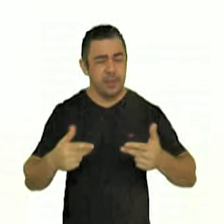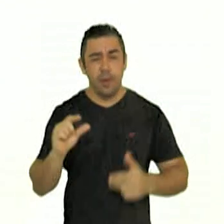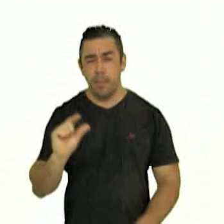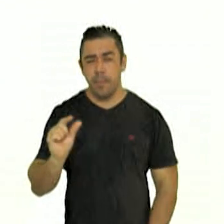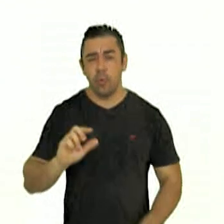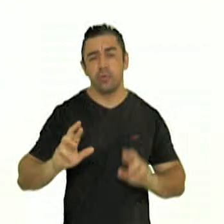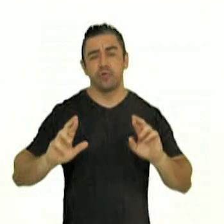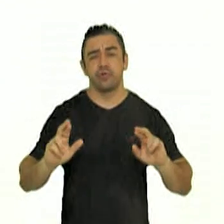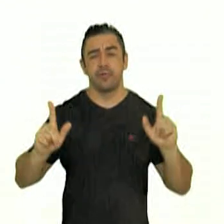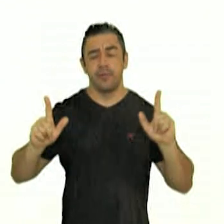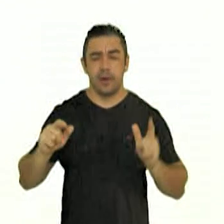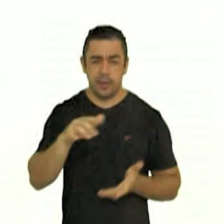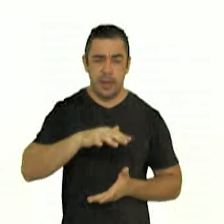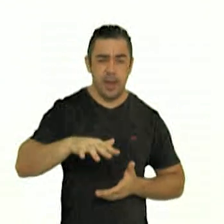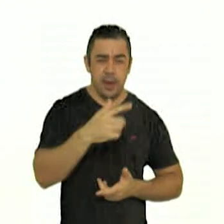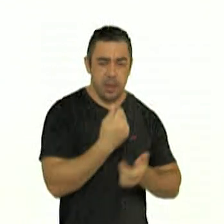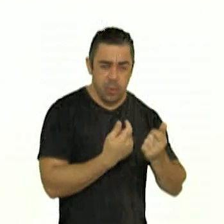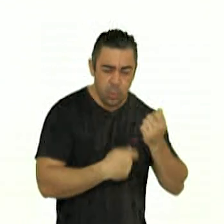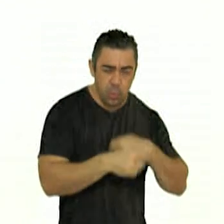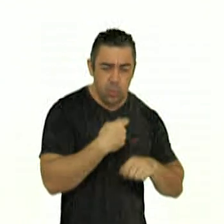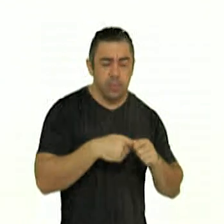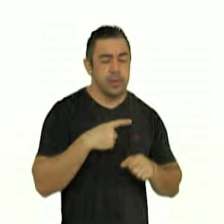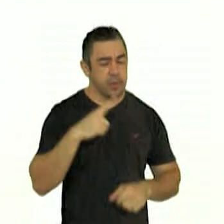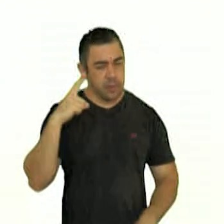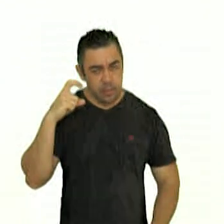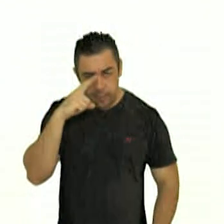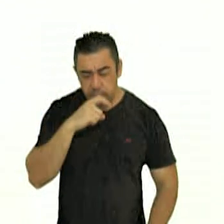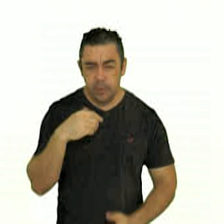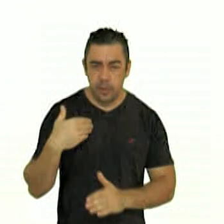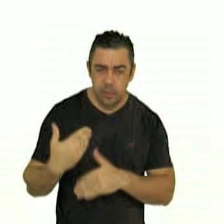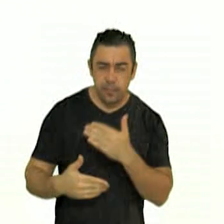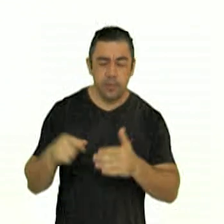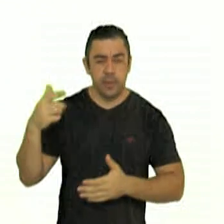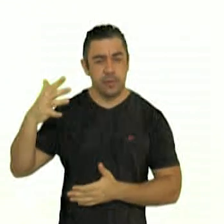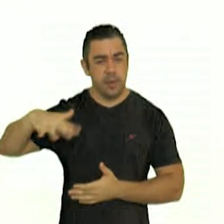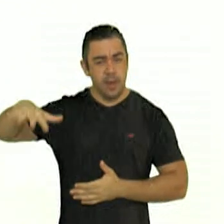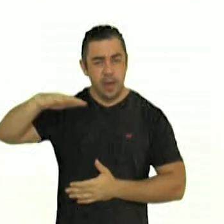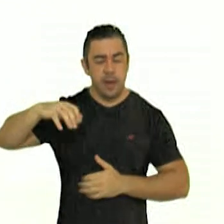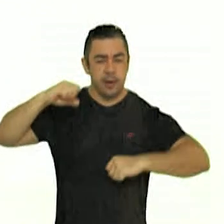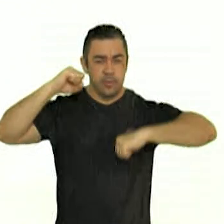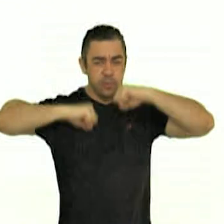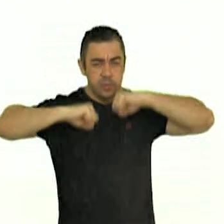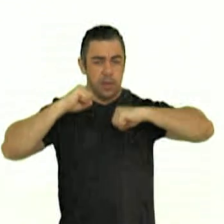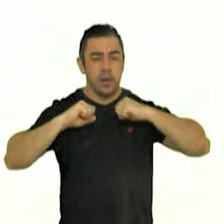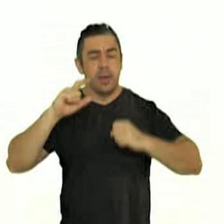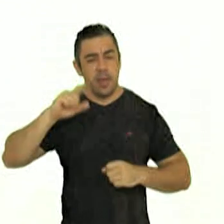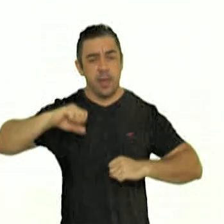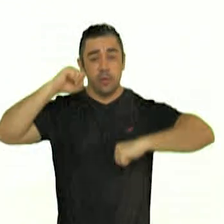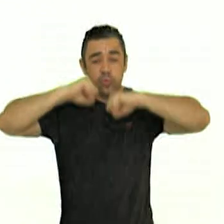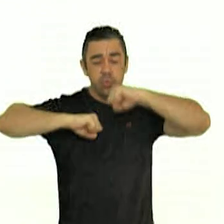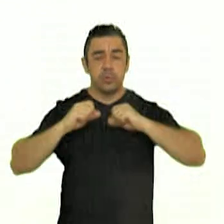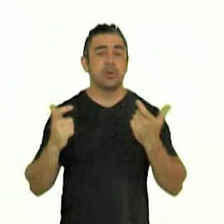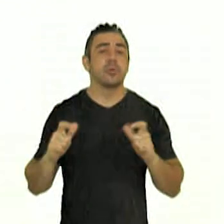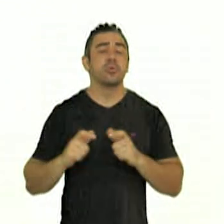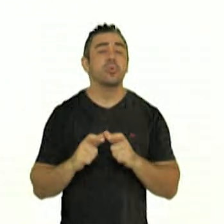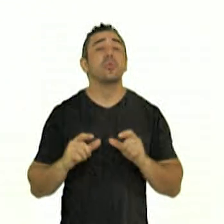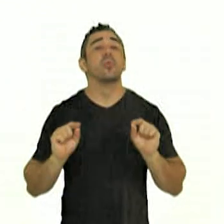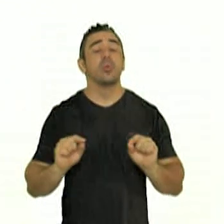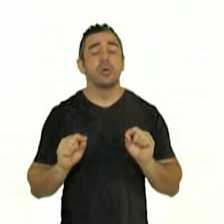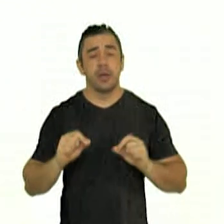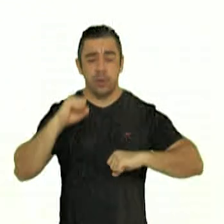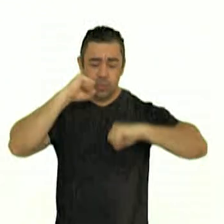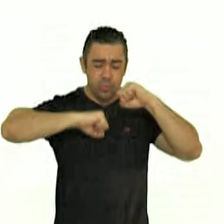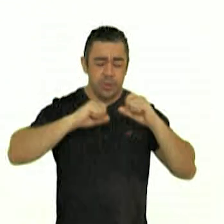diversidade econômica, têm dificuldades aí no setor do desenvolvimento industrial. As indústrias se resumem a indústrias de